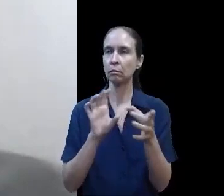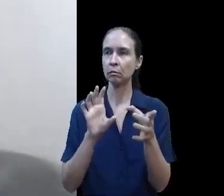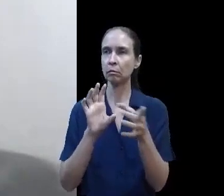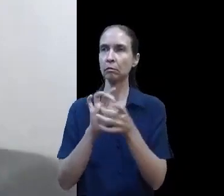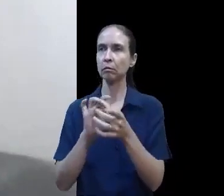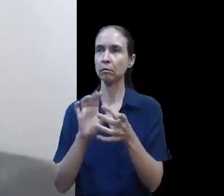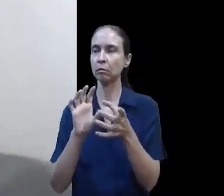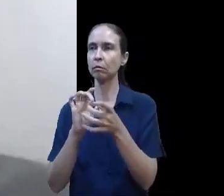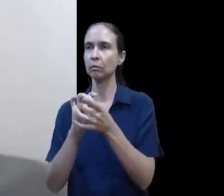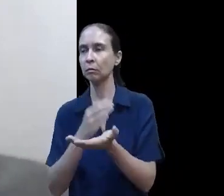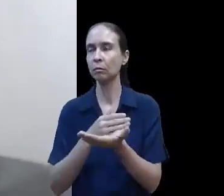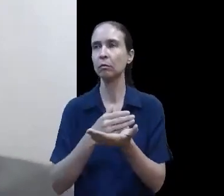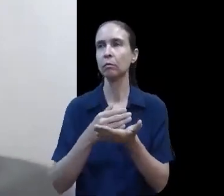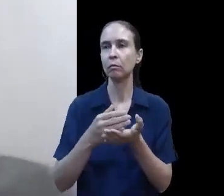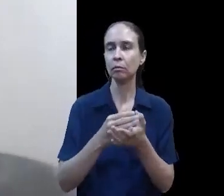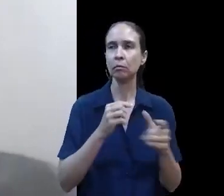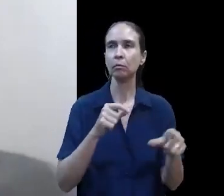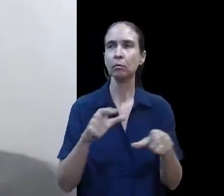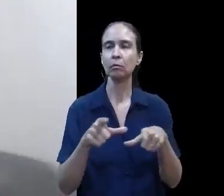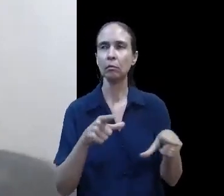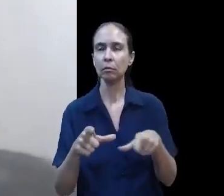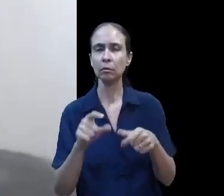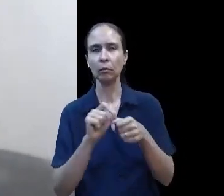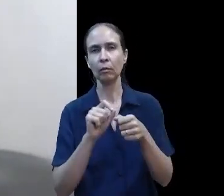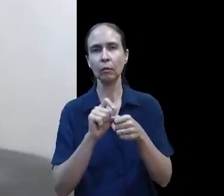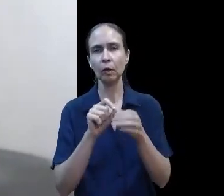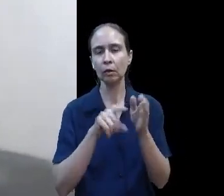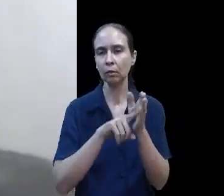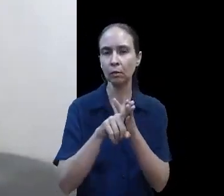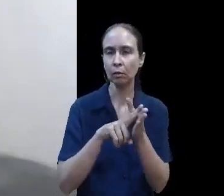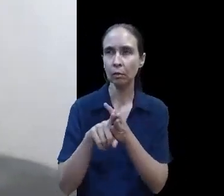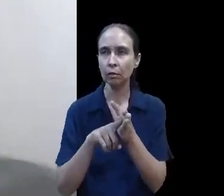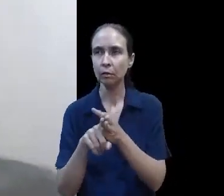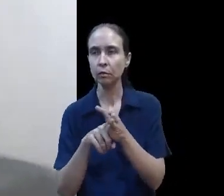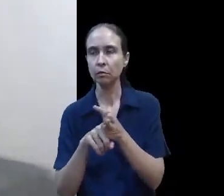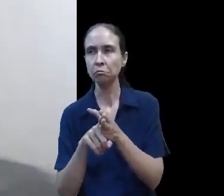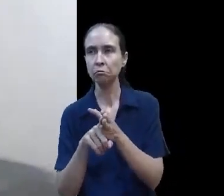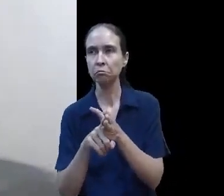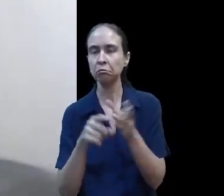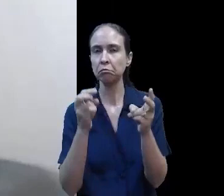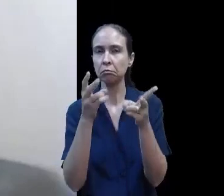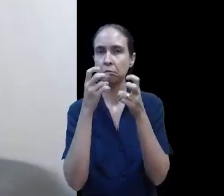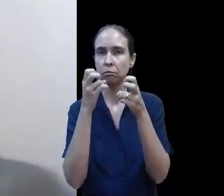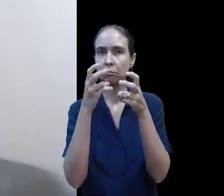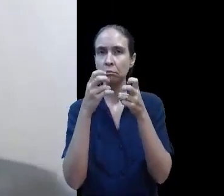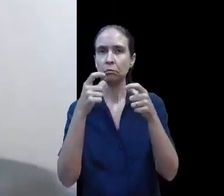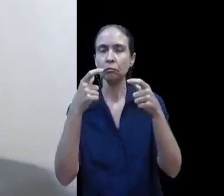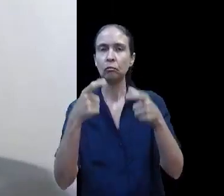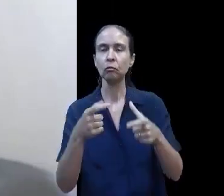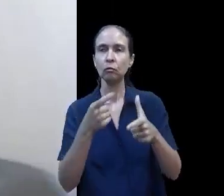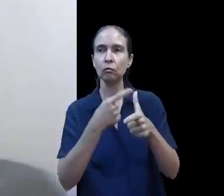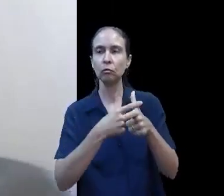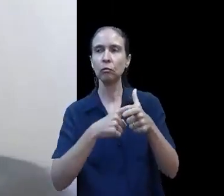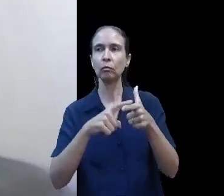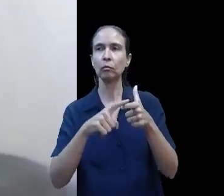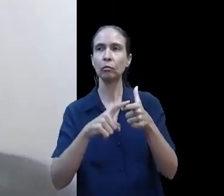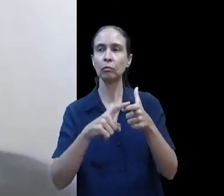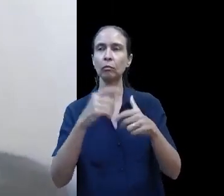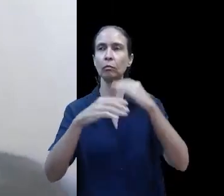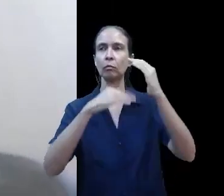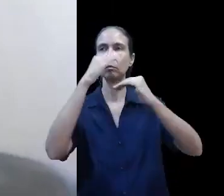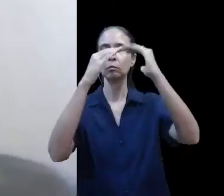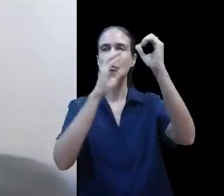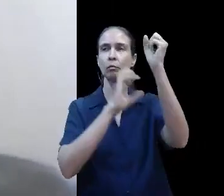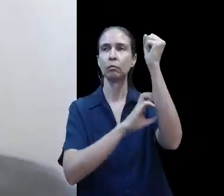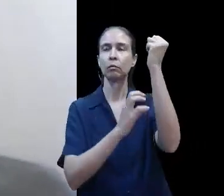trabalhar, fizemos um diagnóstico participativo, identificamos os gargalos da produção do abacaxi no Tocantins,